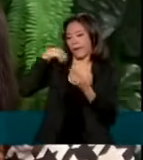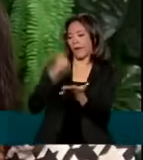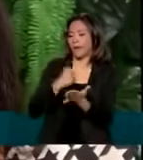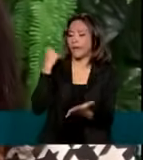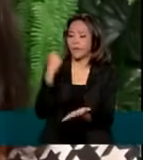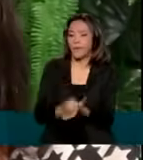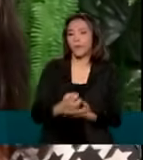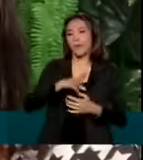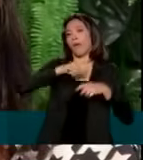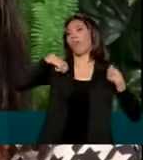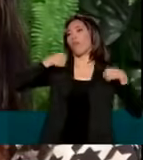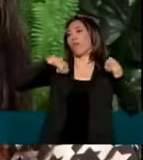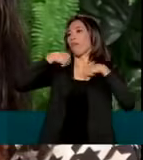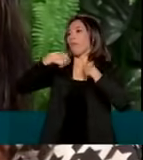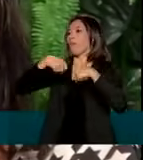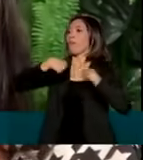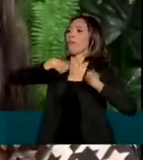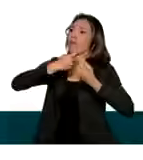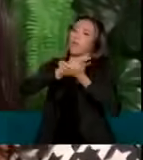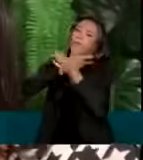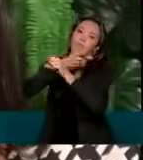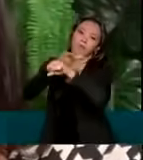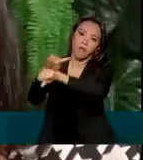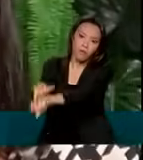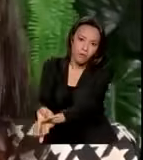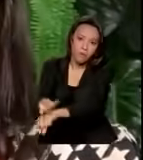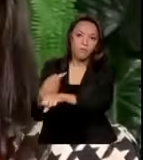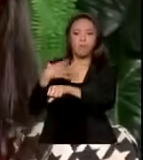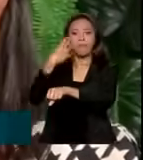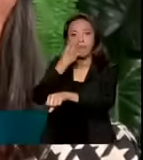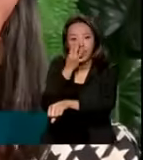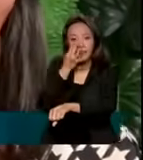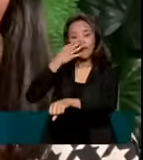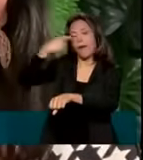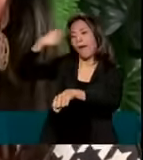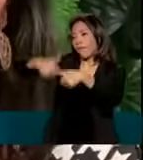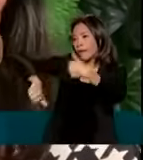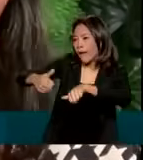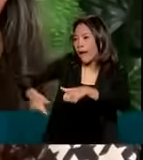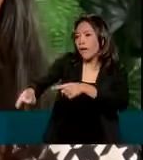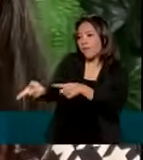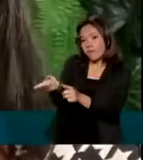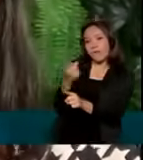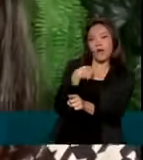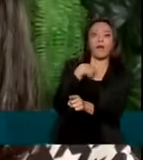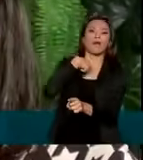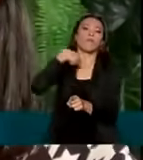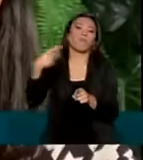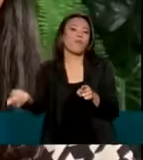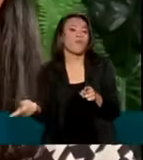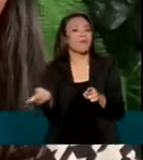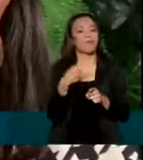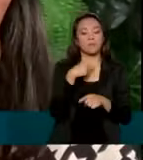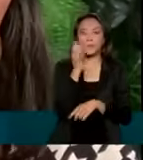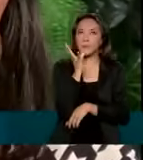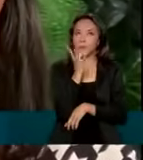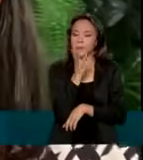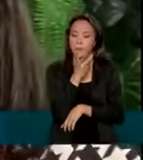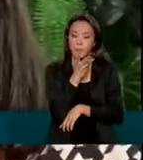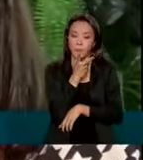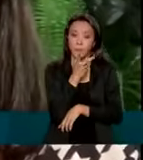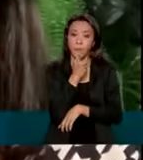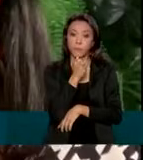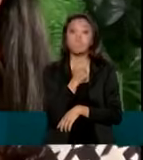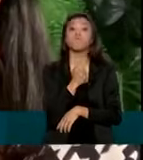a junta comercial para levar esse processo para análise. Esse processo todo de vai e volta, cartório e junta. Demorávamos pelo